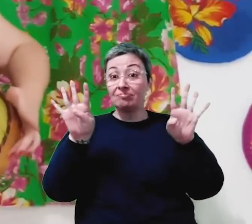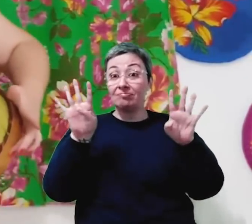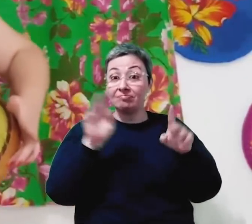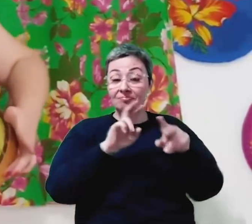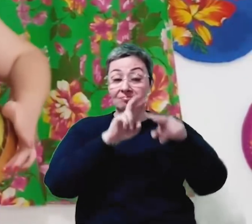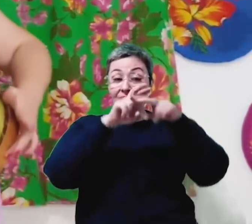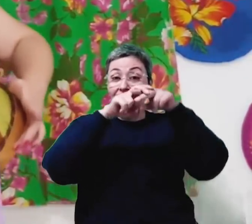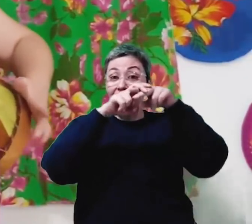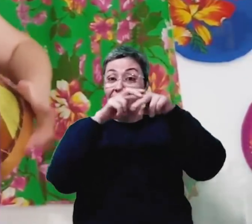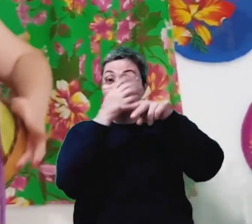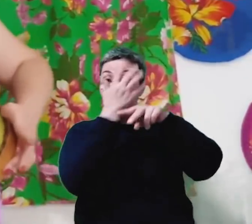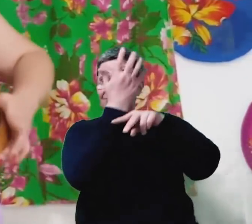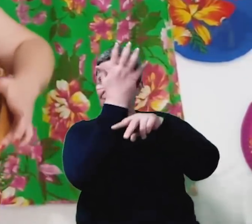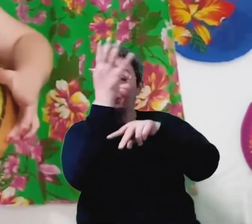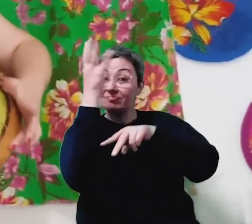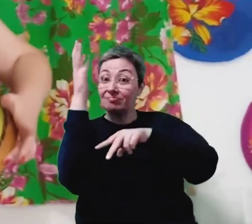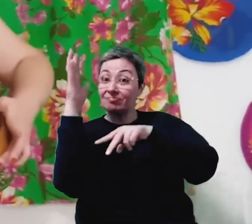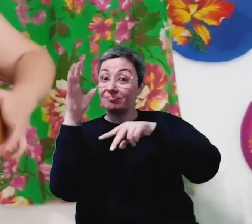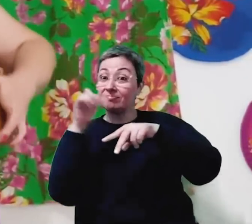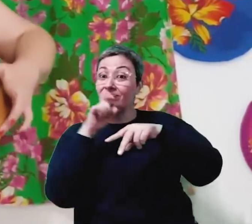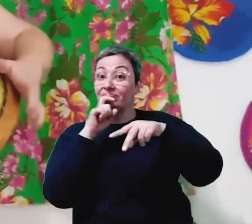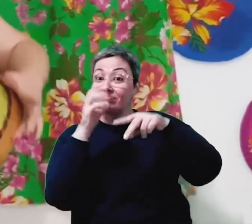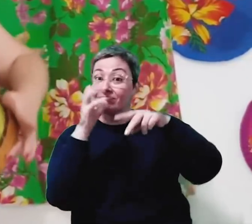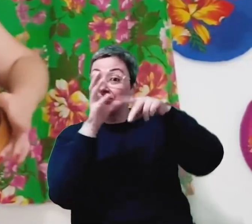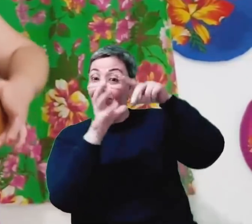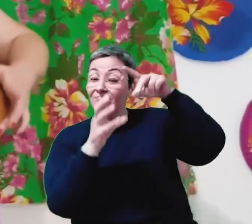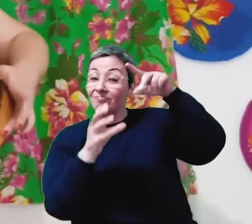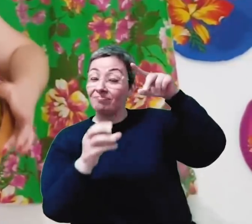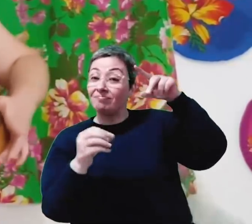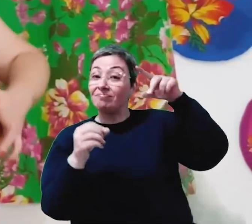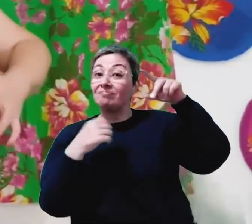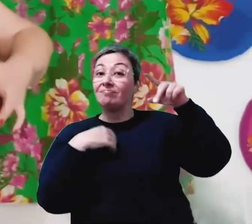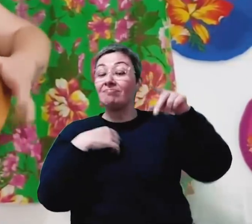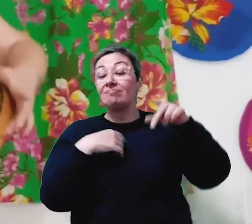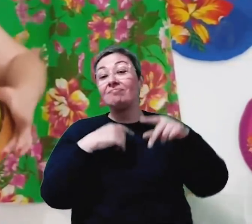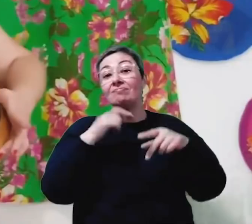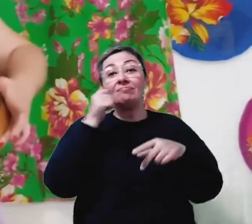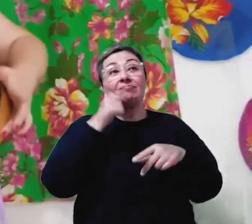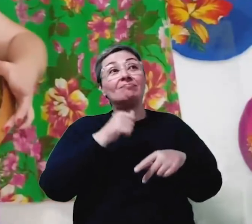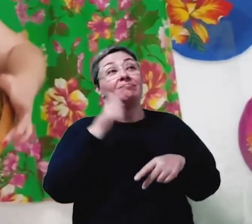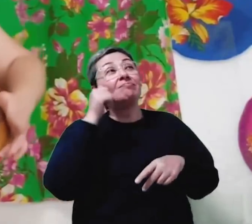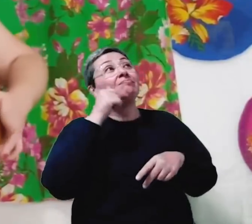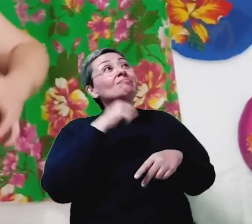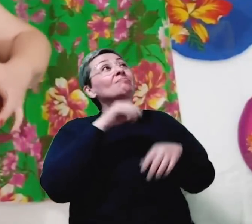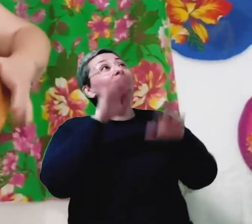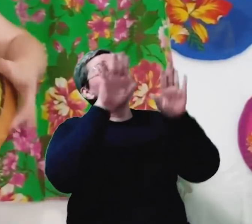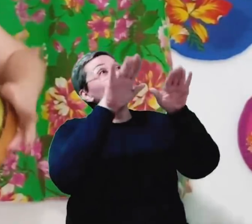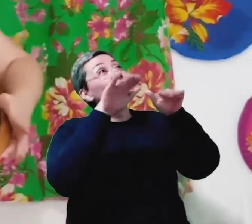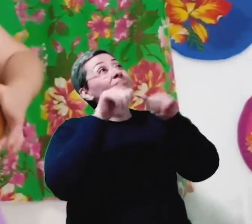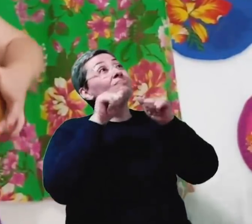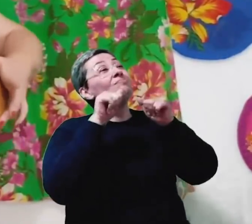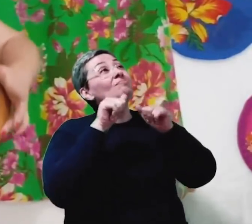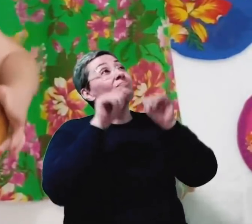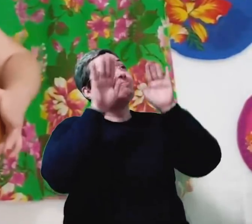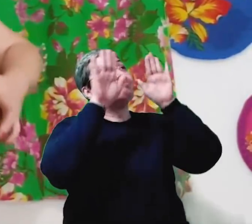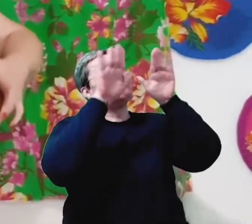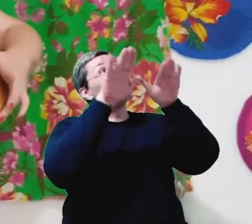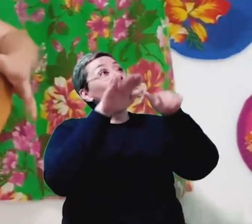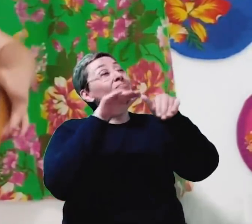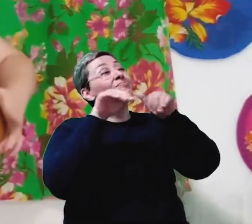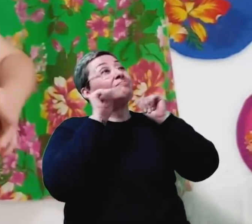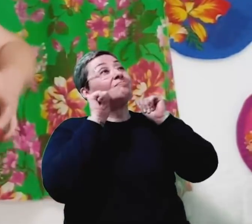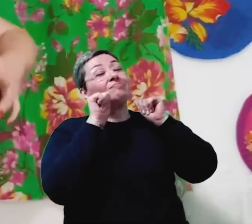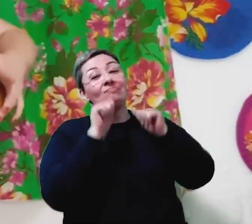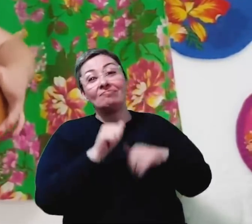gaiola, foi cantar no abacateiro, e a menina vive a chama, vem cá,